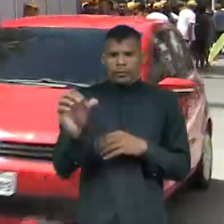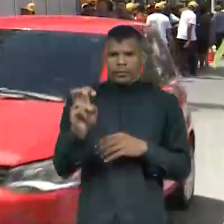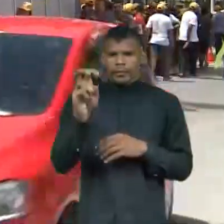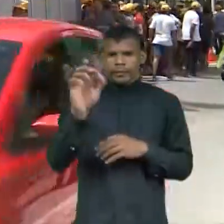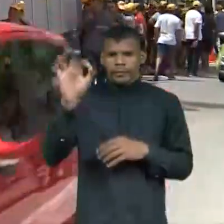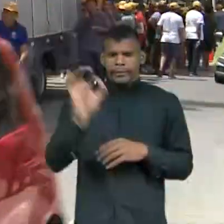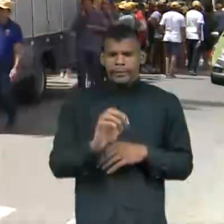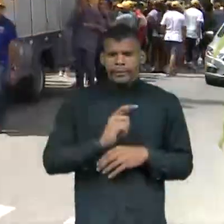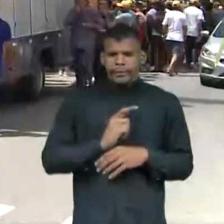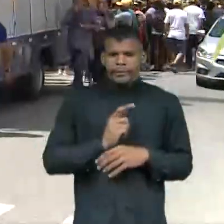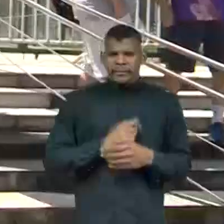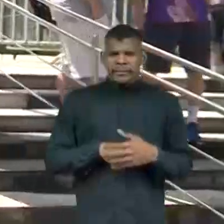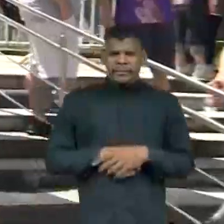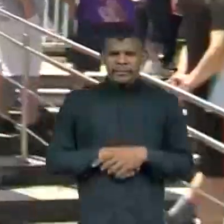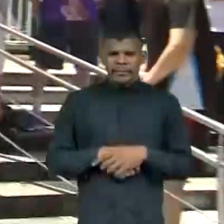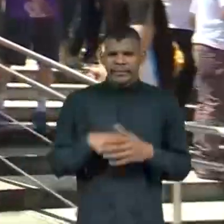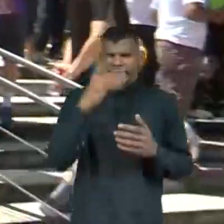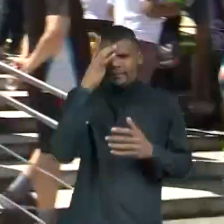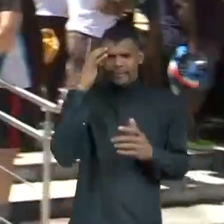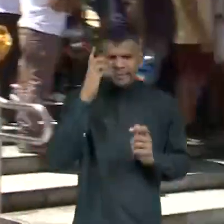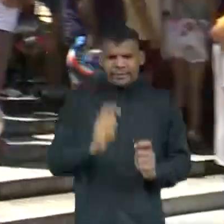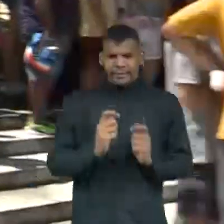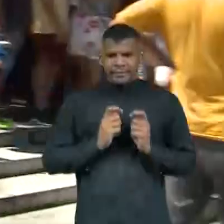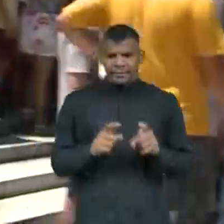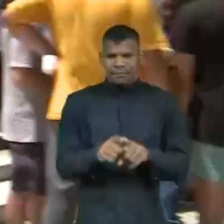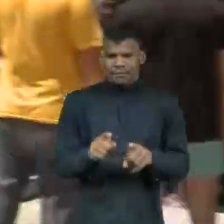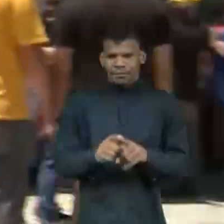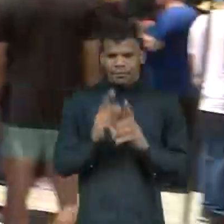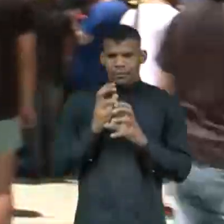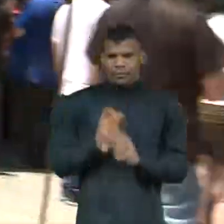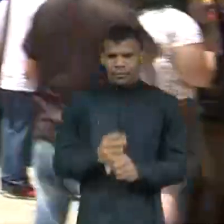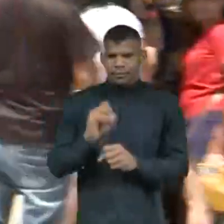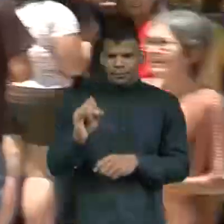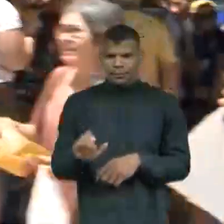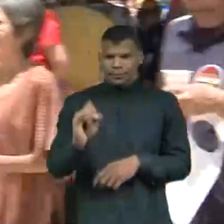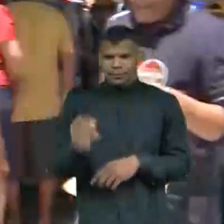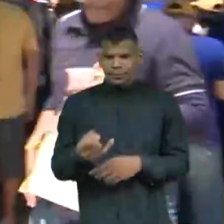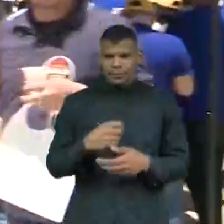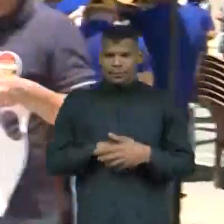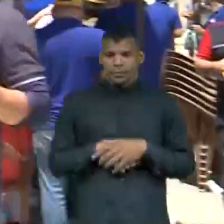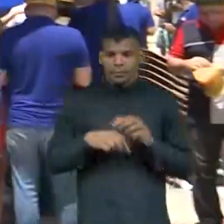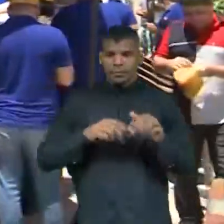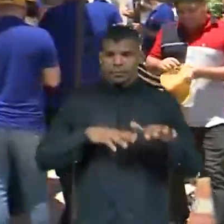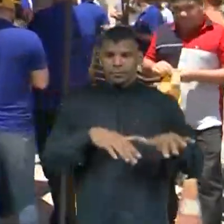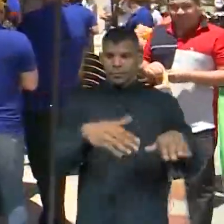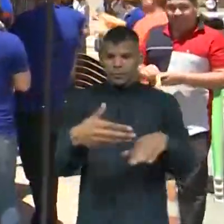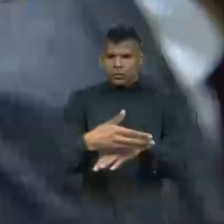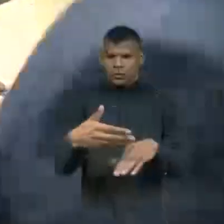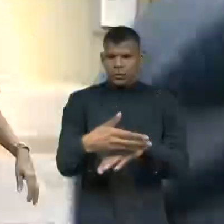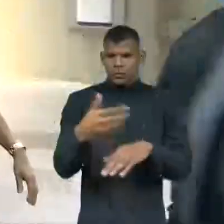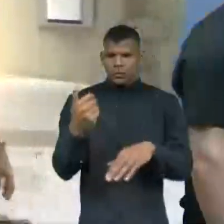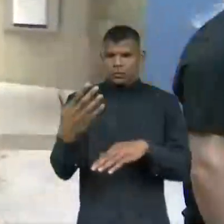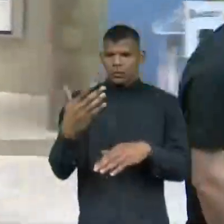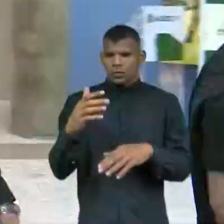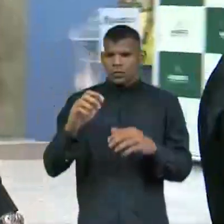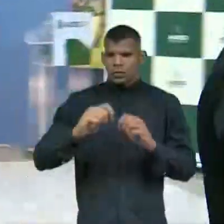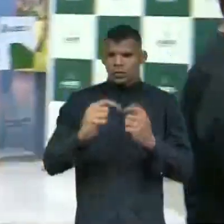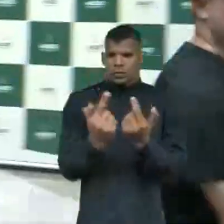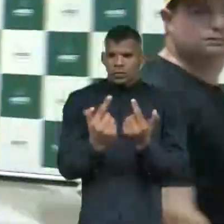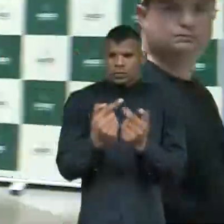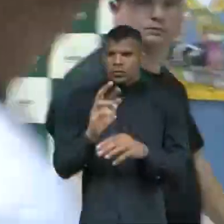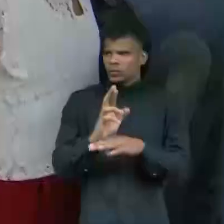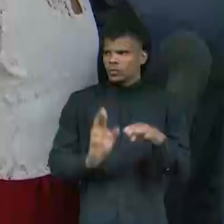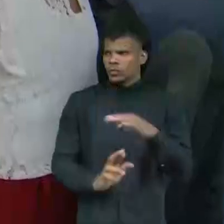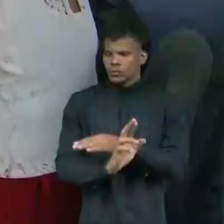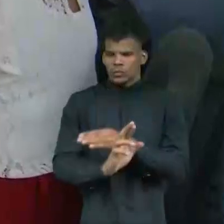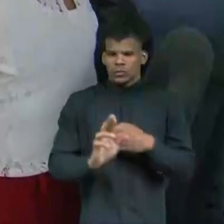14,95% para ativos e aposentados, retroativo a janeiro. Após a manifestação da parte externa da Assembleia, representantes dos